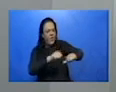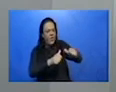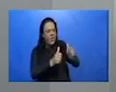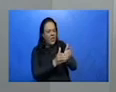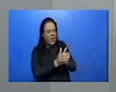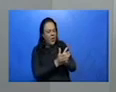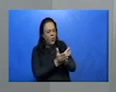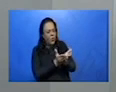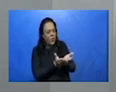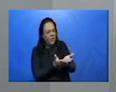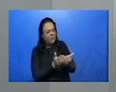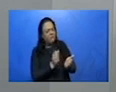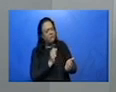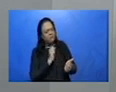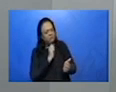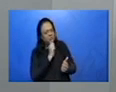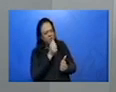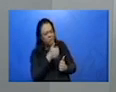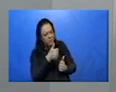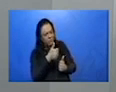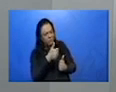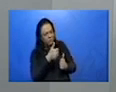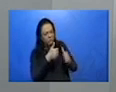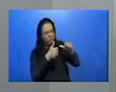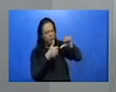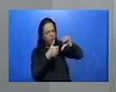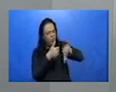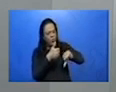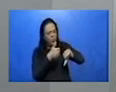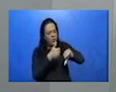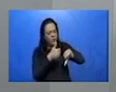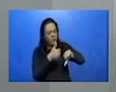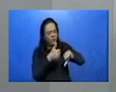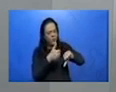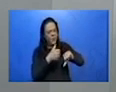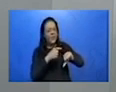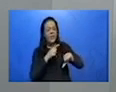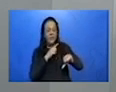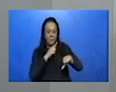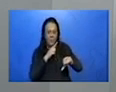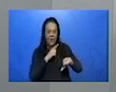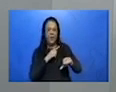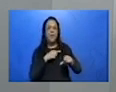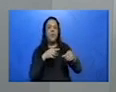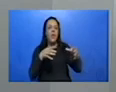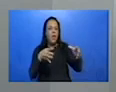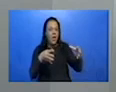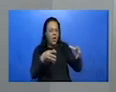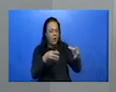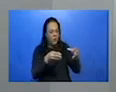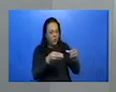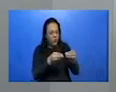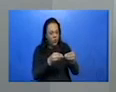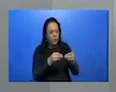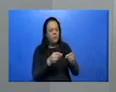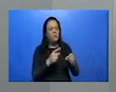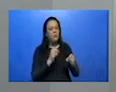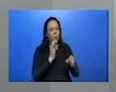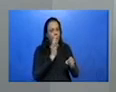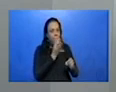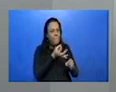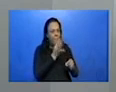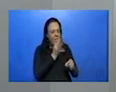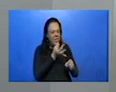para analisar, além de ter dentro dela também um pequeno resumo, mas ela vai dar opinião,